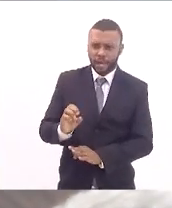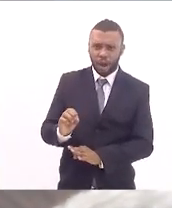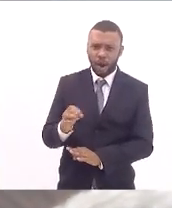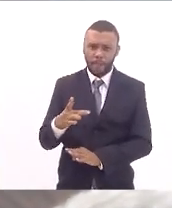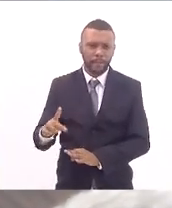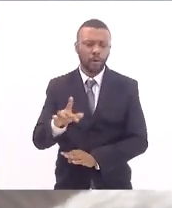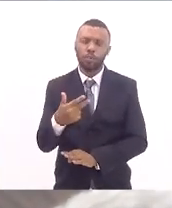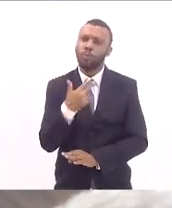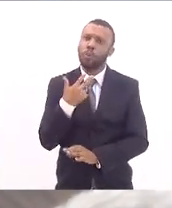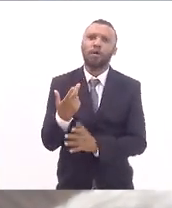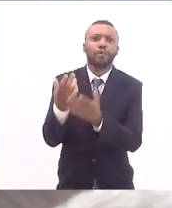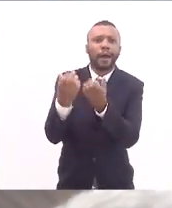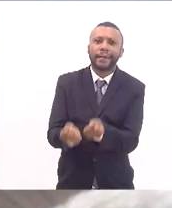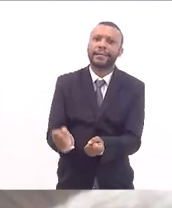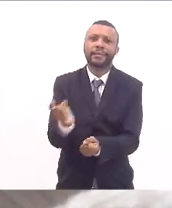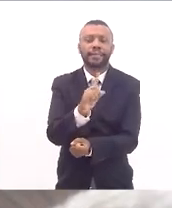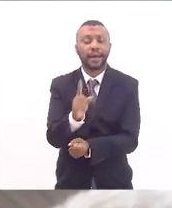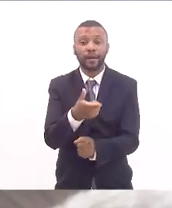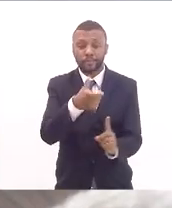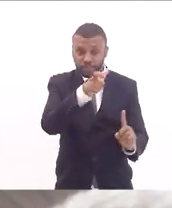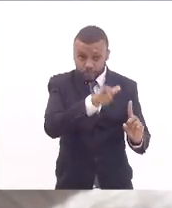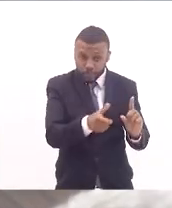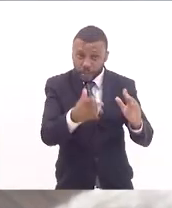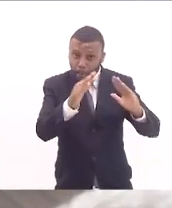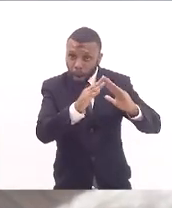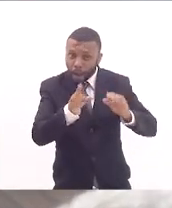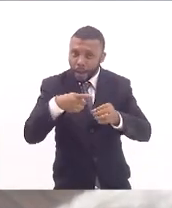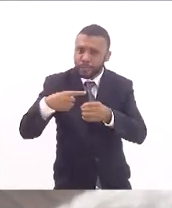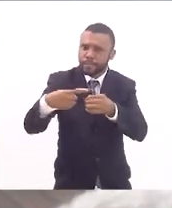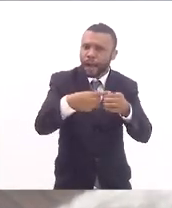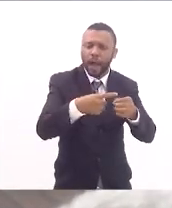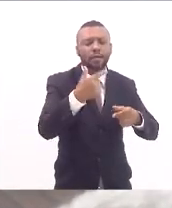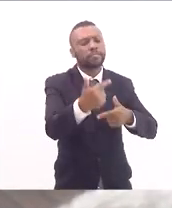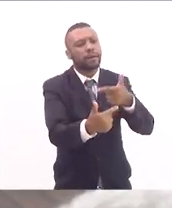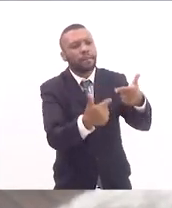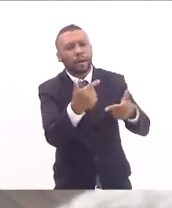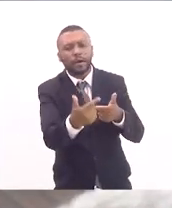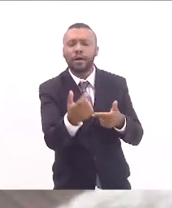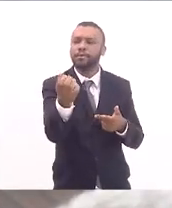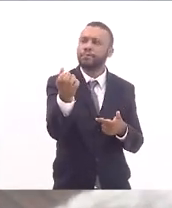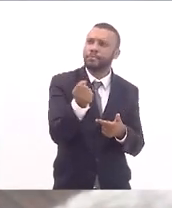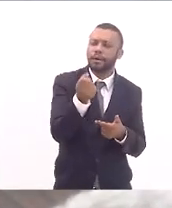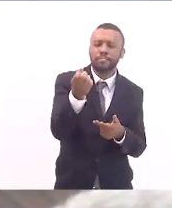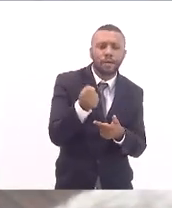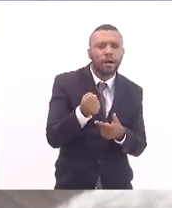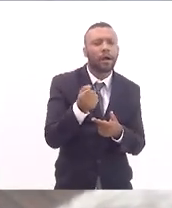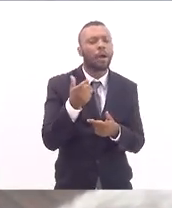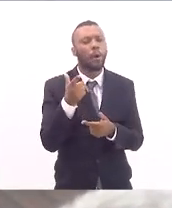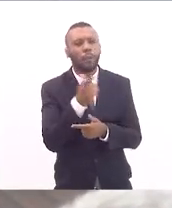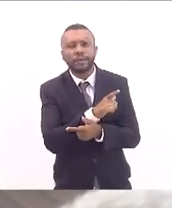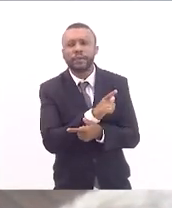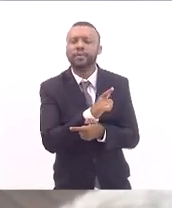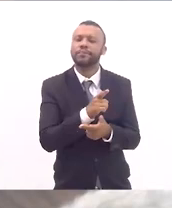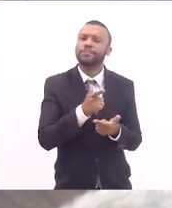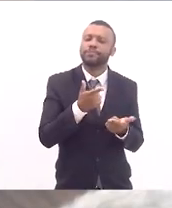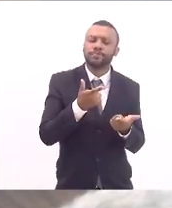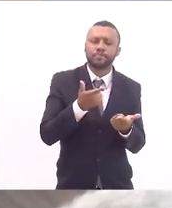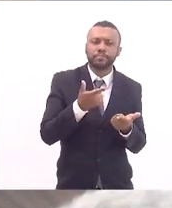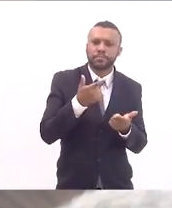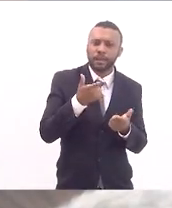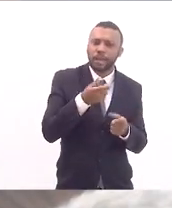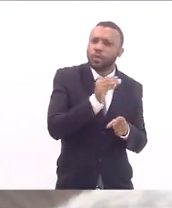cidadão de bem que está instituído no seu bairro trabalhando ganhando seu pão de cada dia Deputado de São um